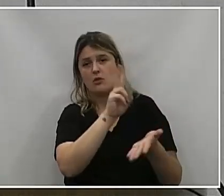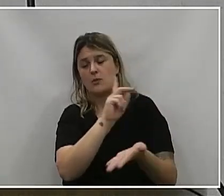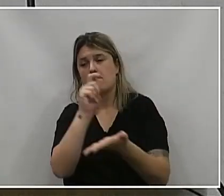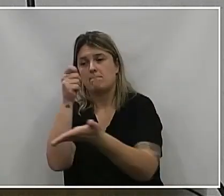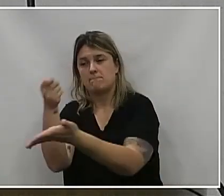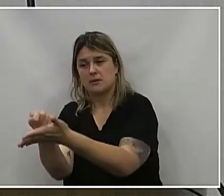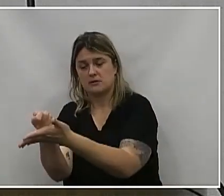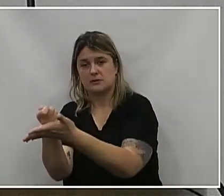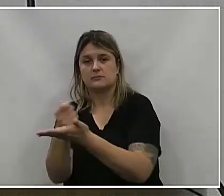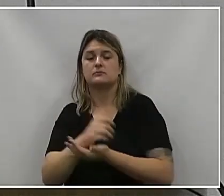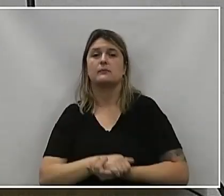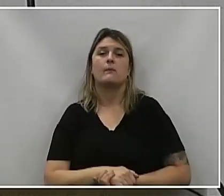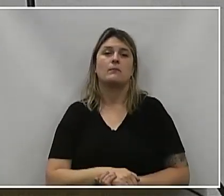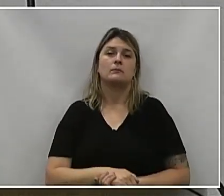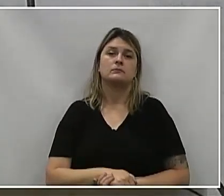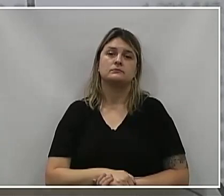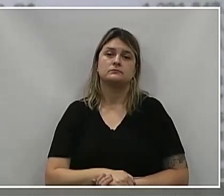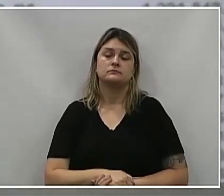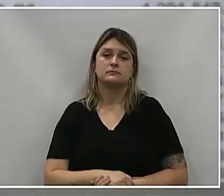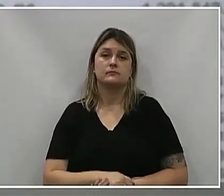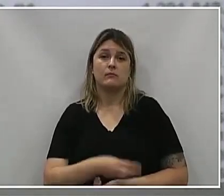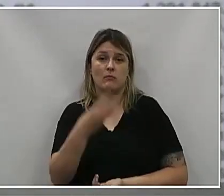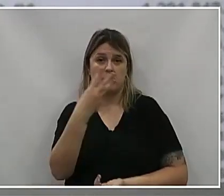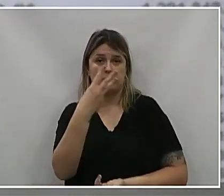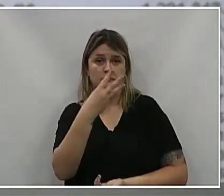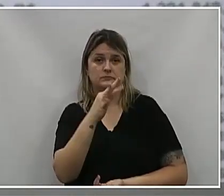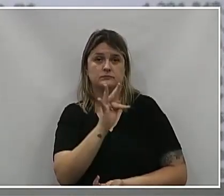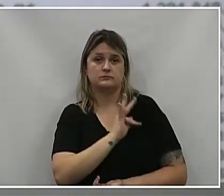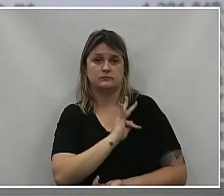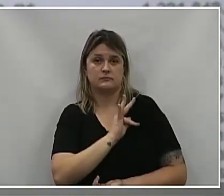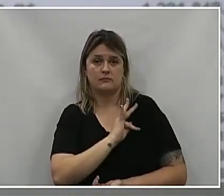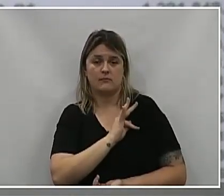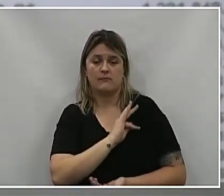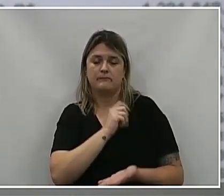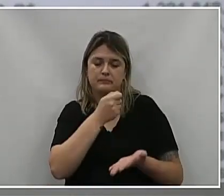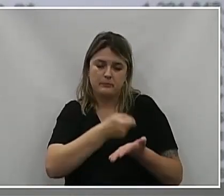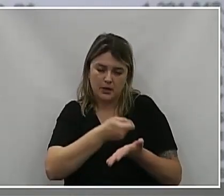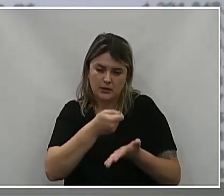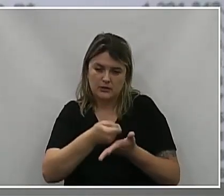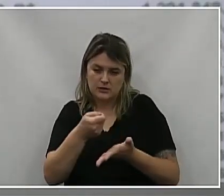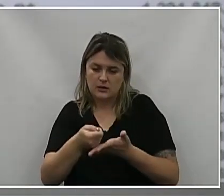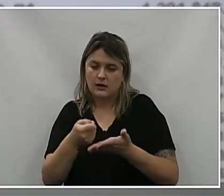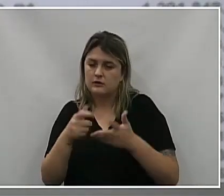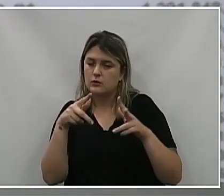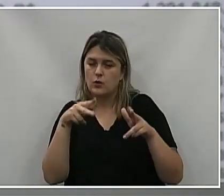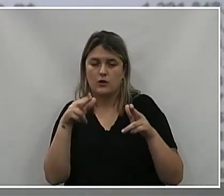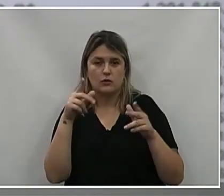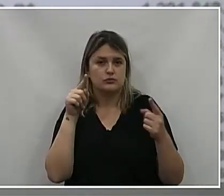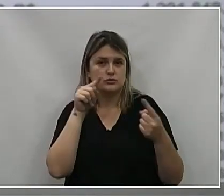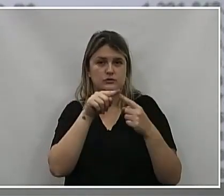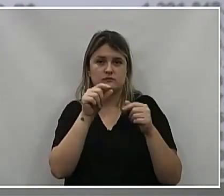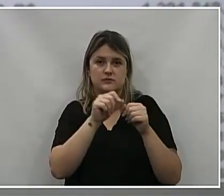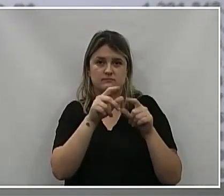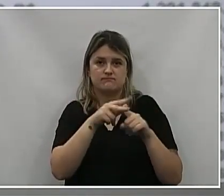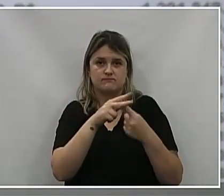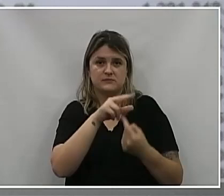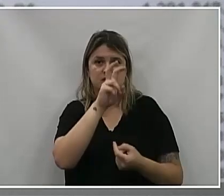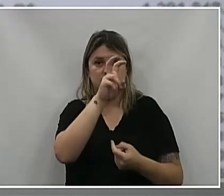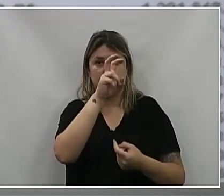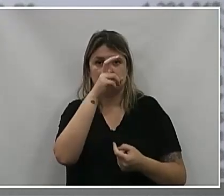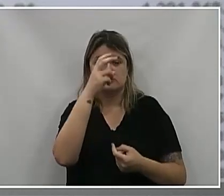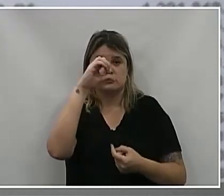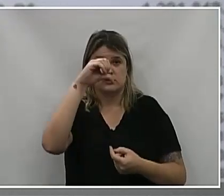a gente estaria arrecadando. Na terceira fase, aplicando o mesmo fator de correção, isso já dá 598